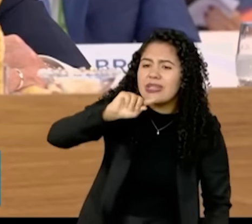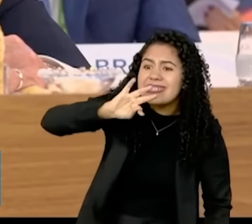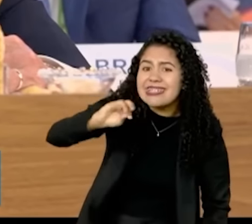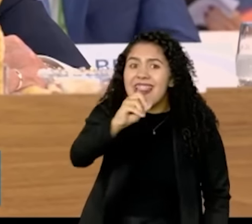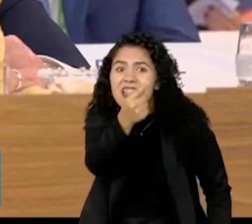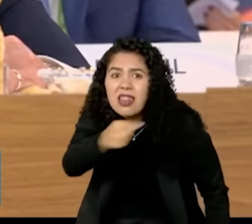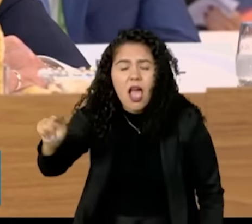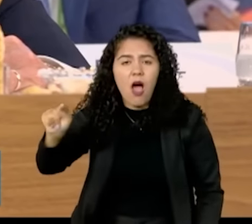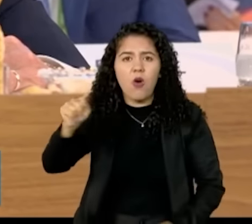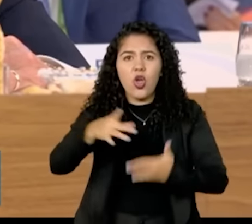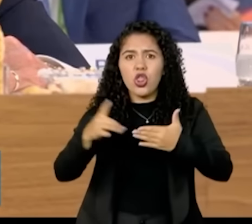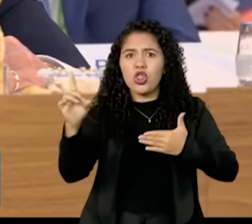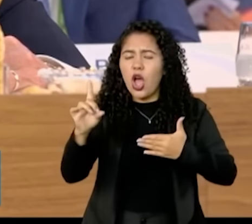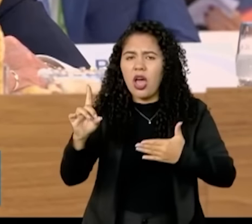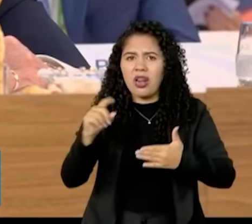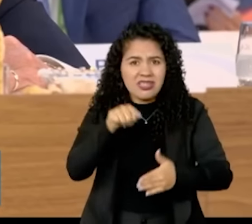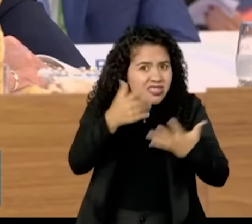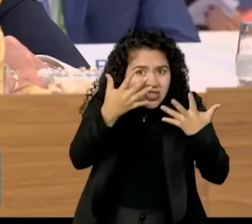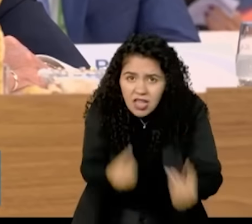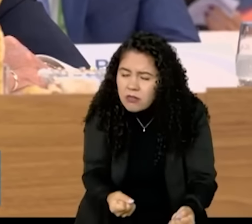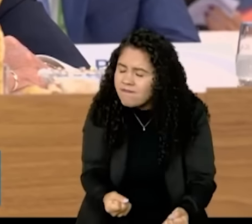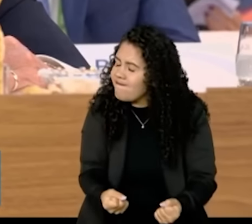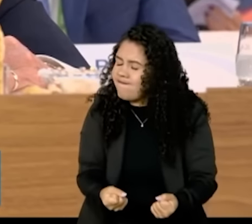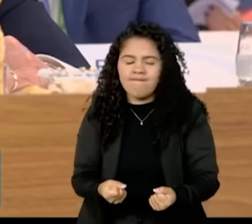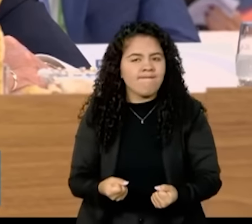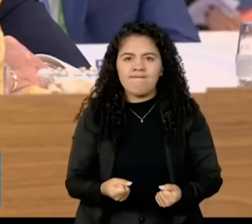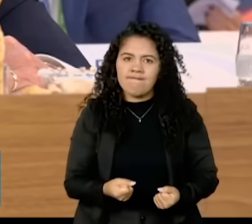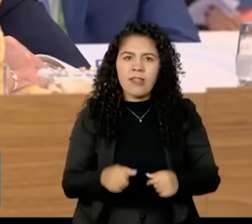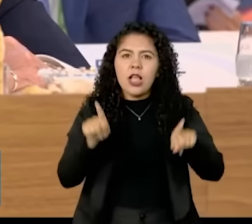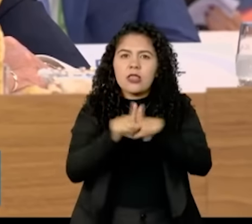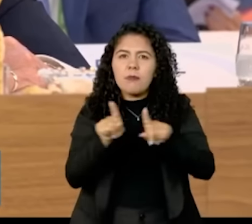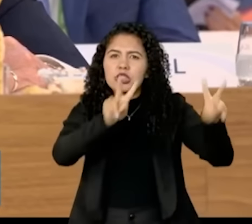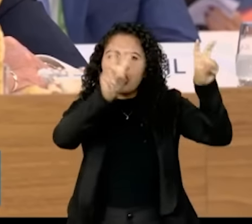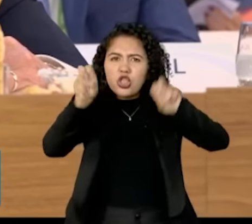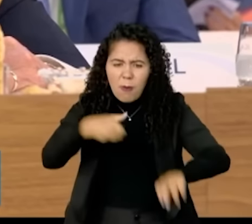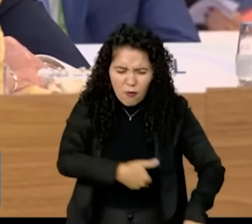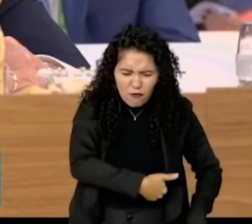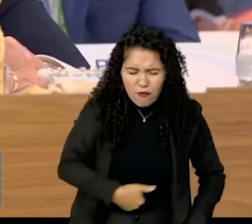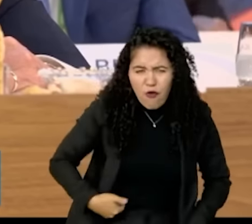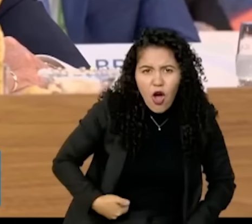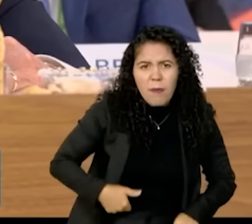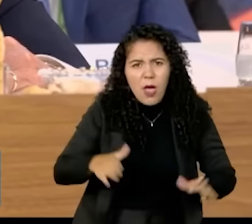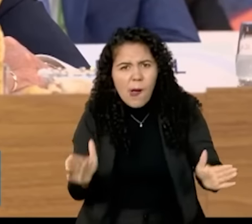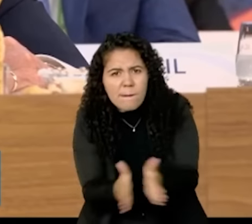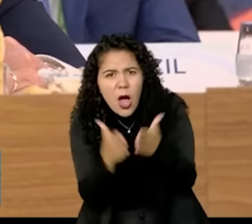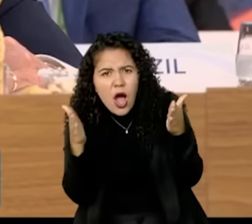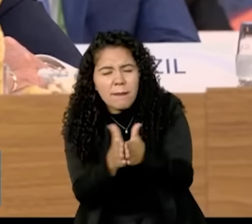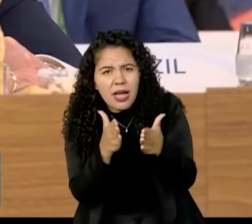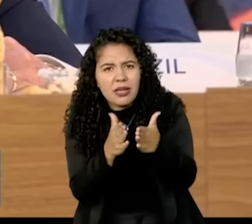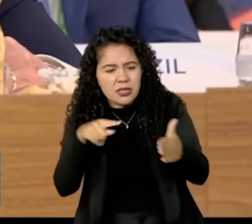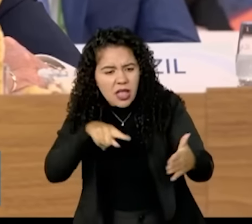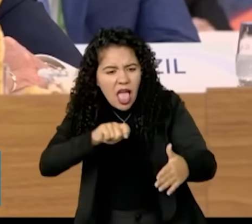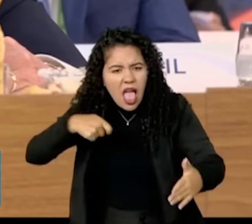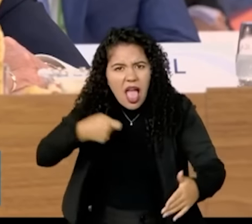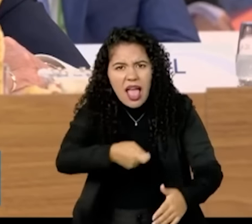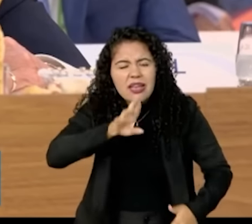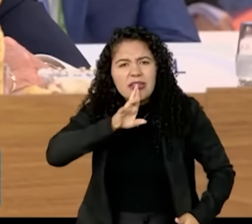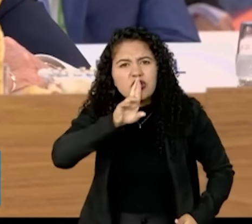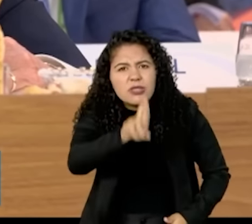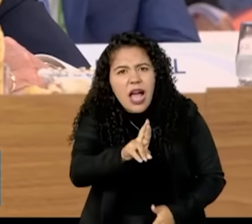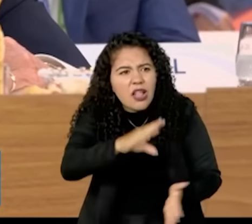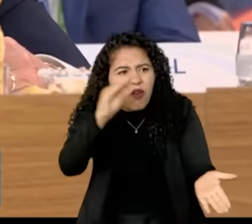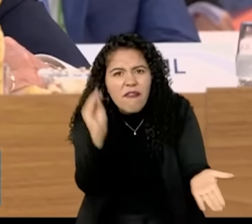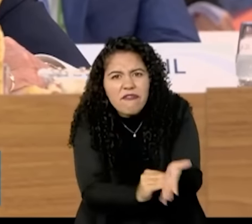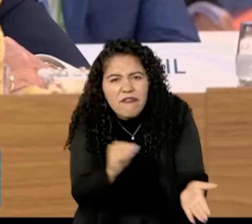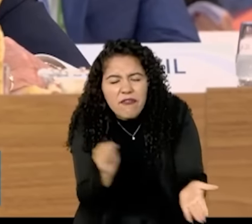dólares, isso é inaceitável. A fome e a pobreza não são o resultado da escassez ou